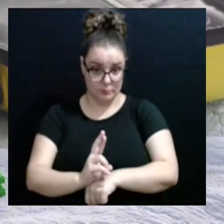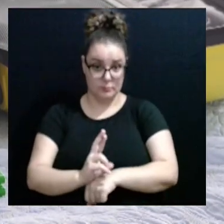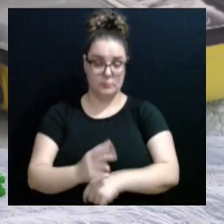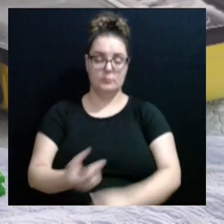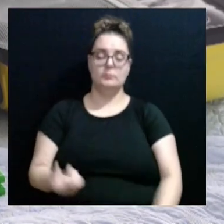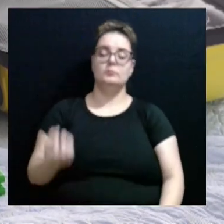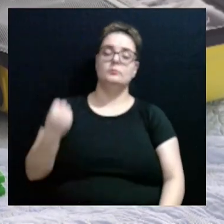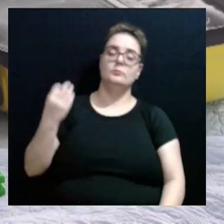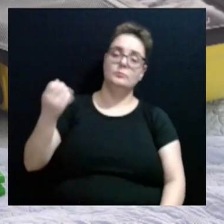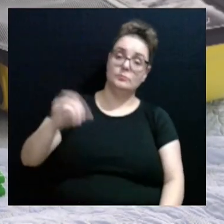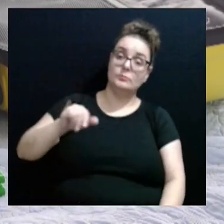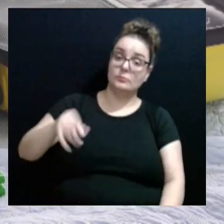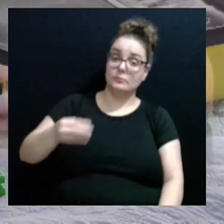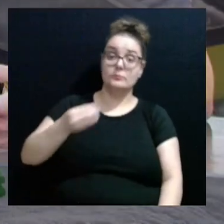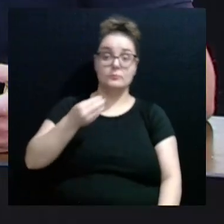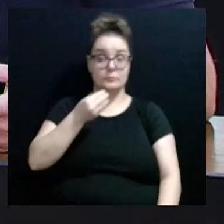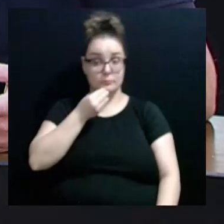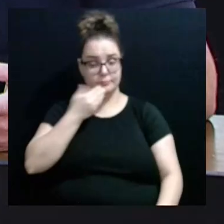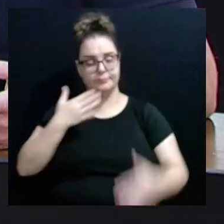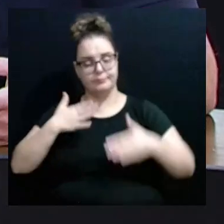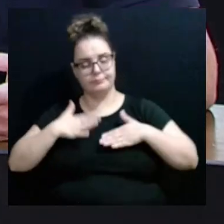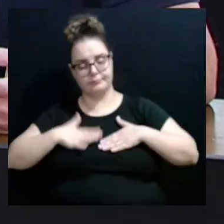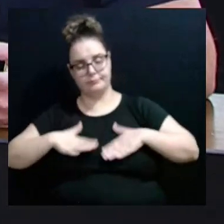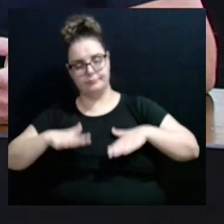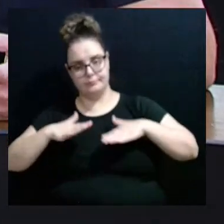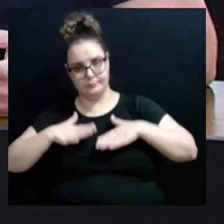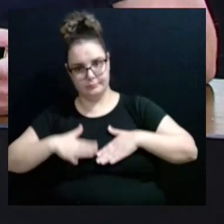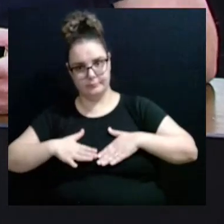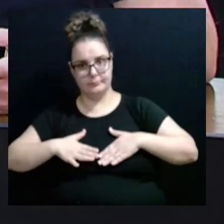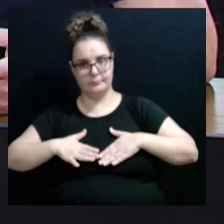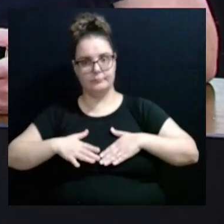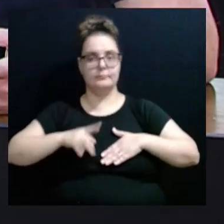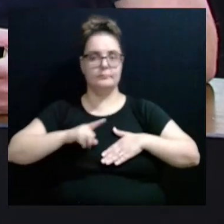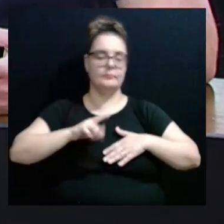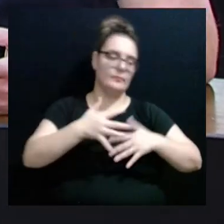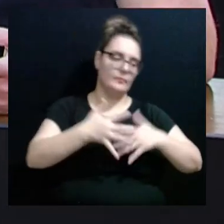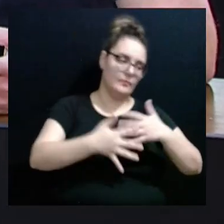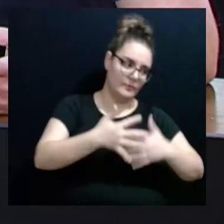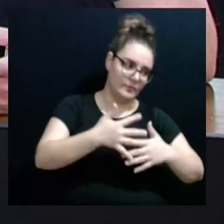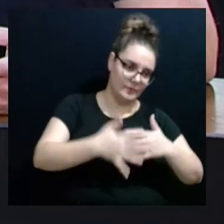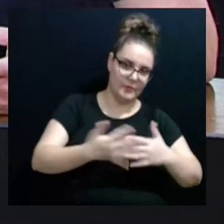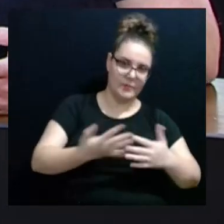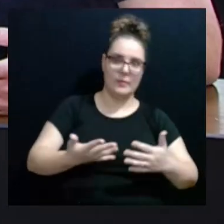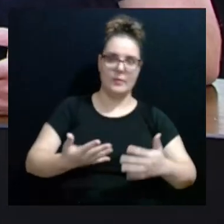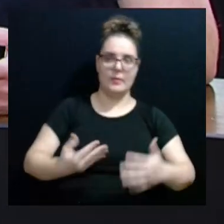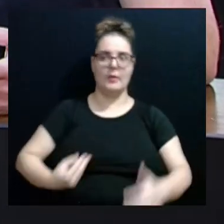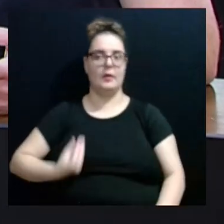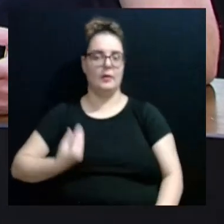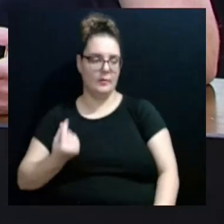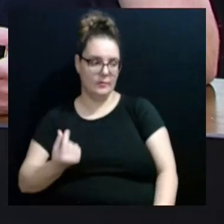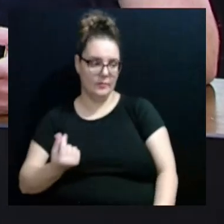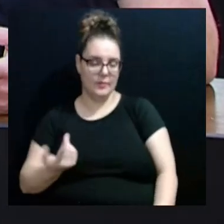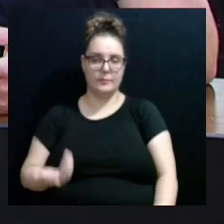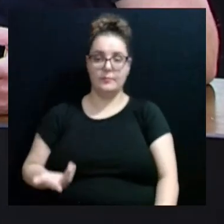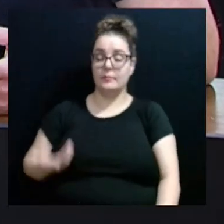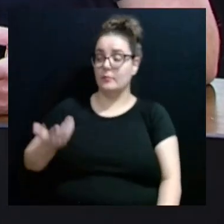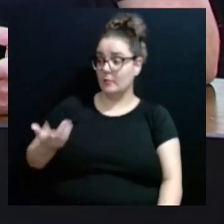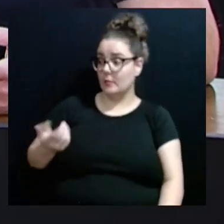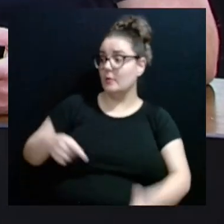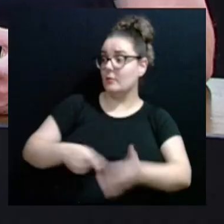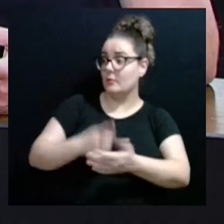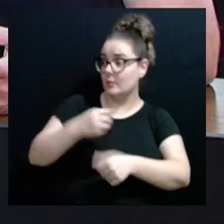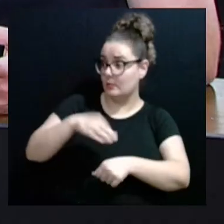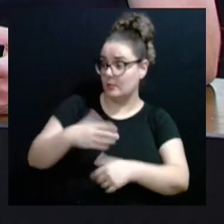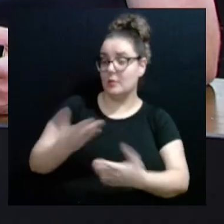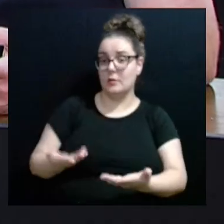aproveite, descanse, sem comprometer a sua vida financeira. Então, a primeira dica é o pessoal